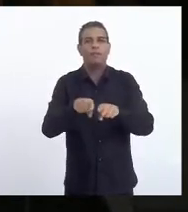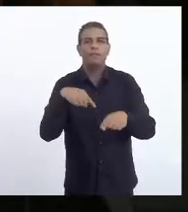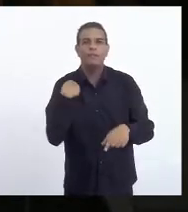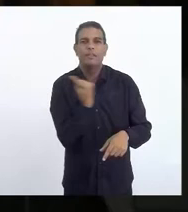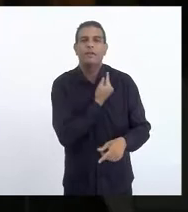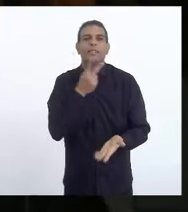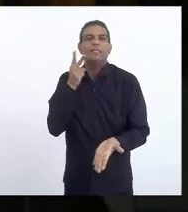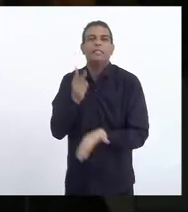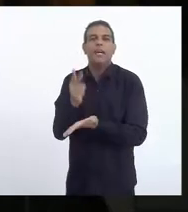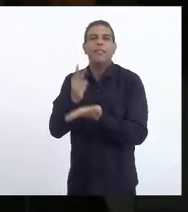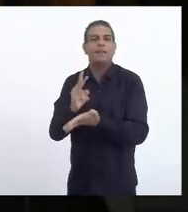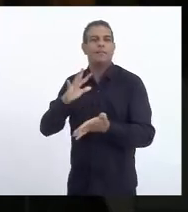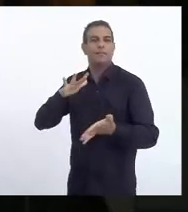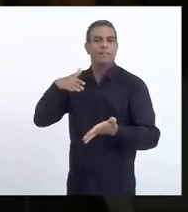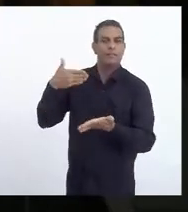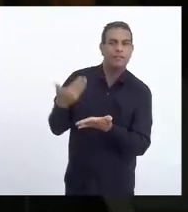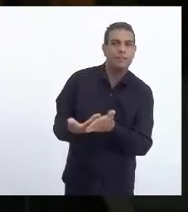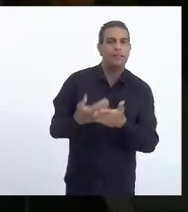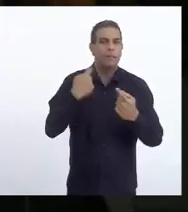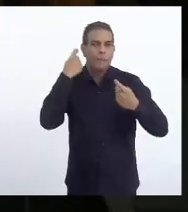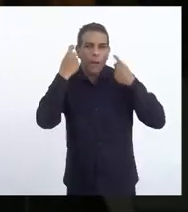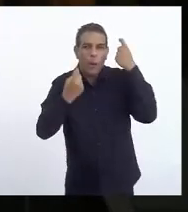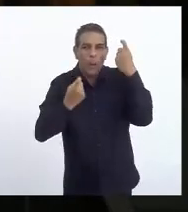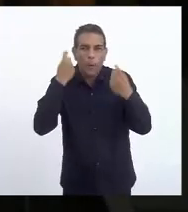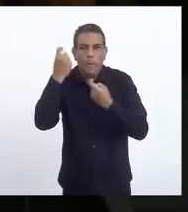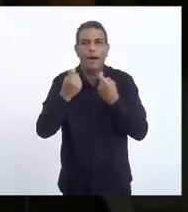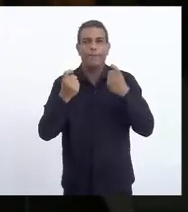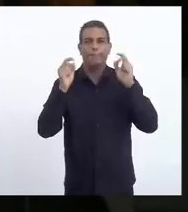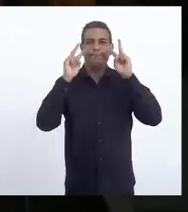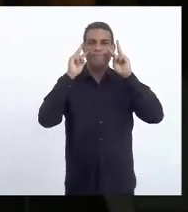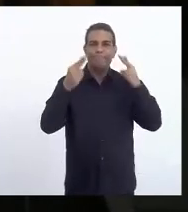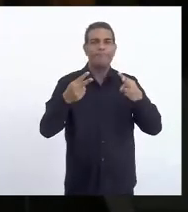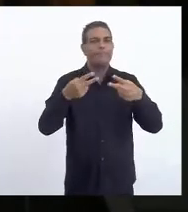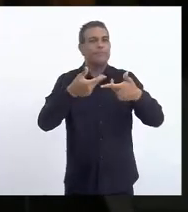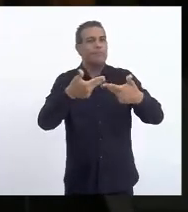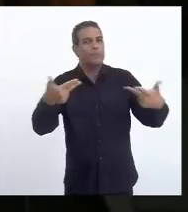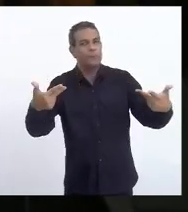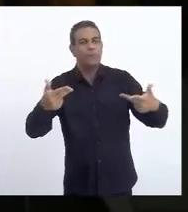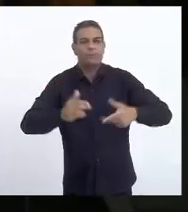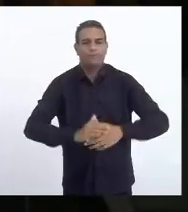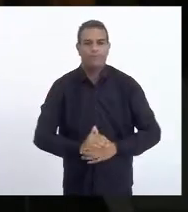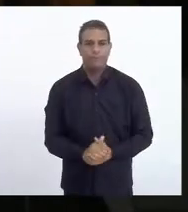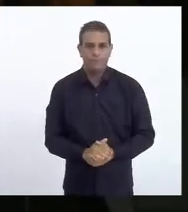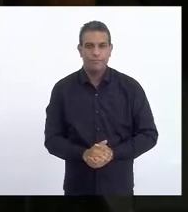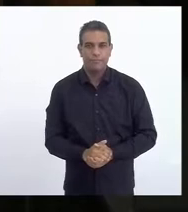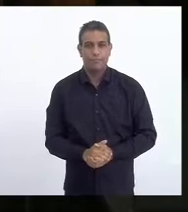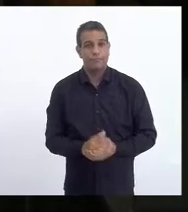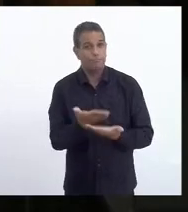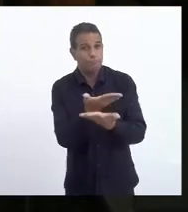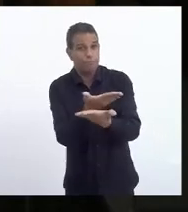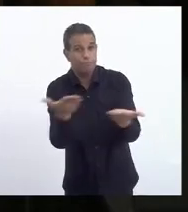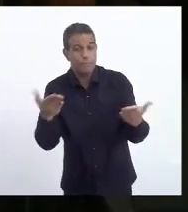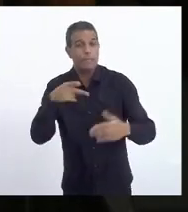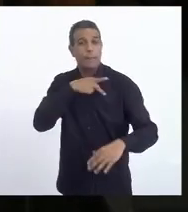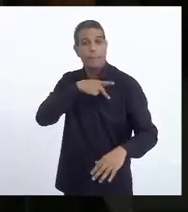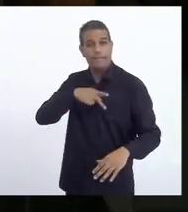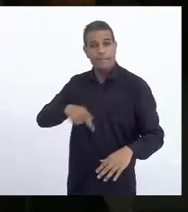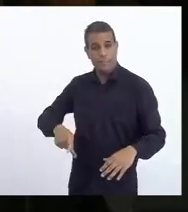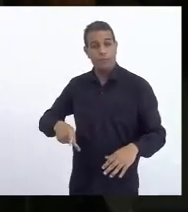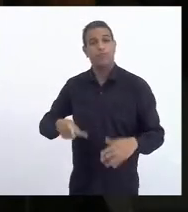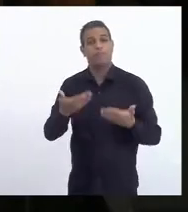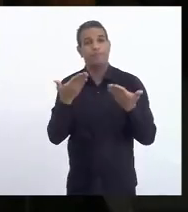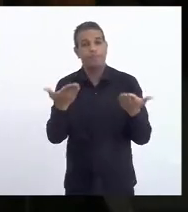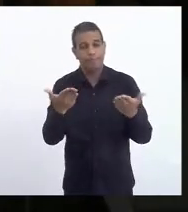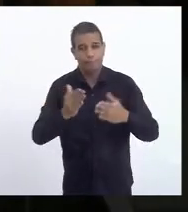que cada vez mais nos preocupar com essa questão e chora presidente